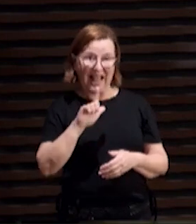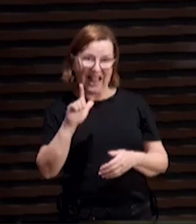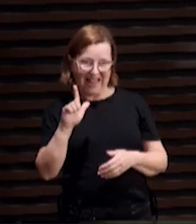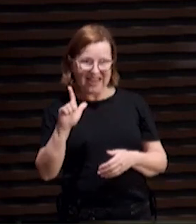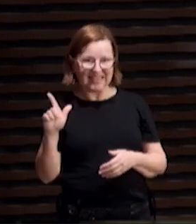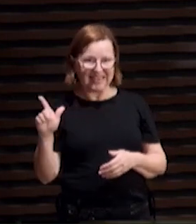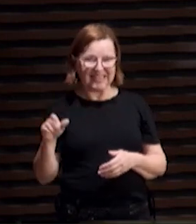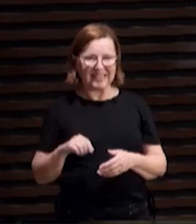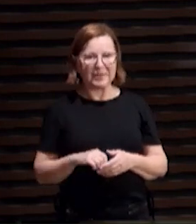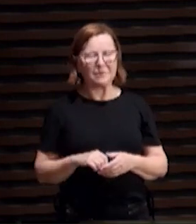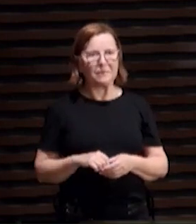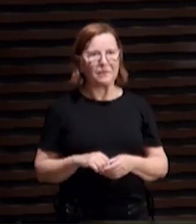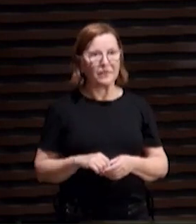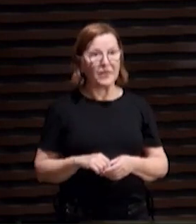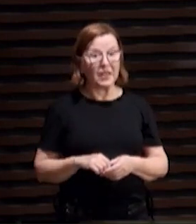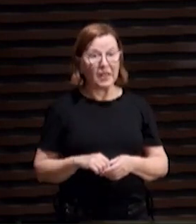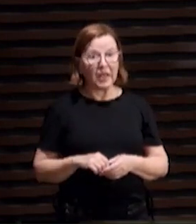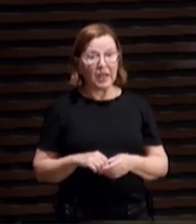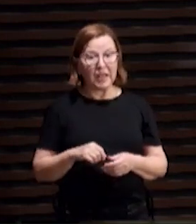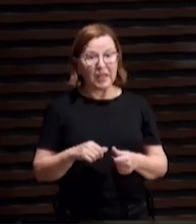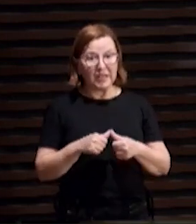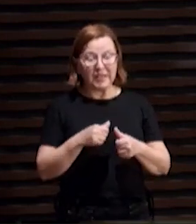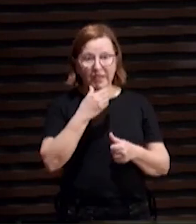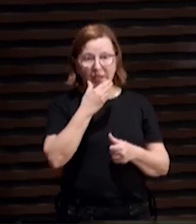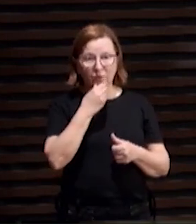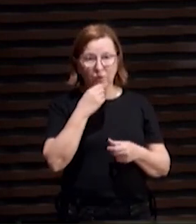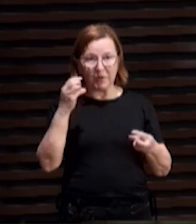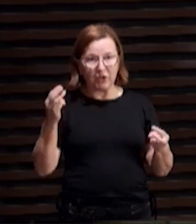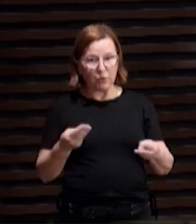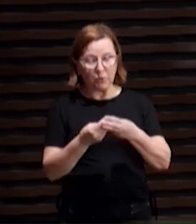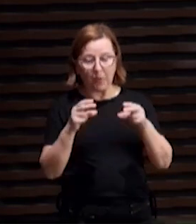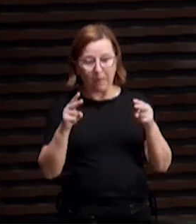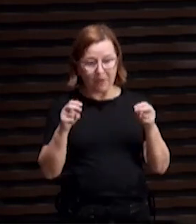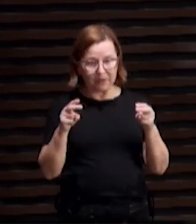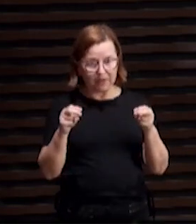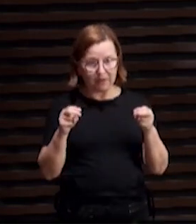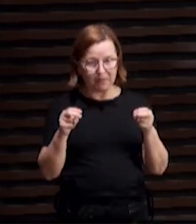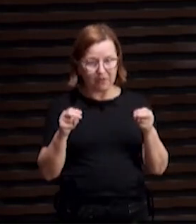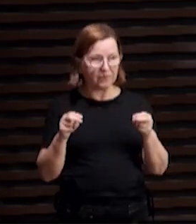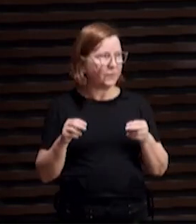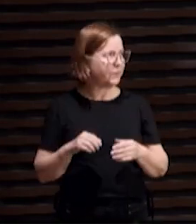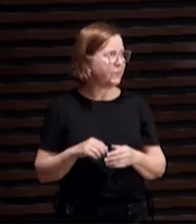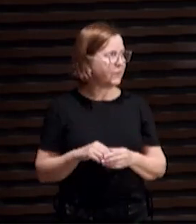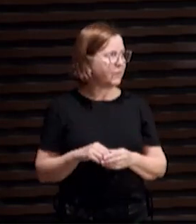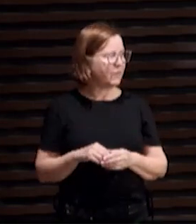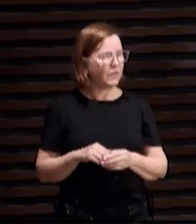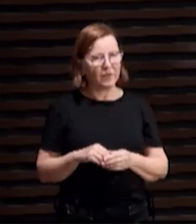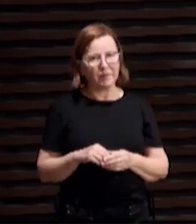os números. E eles perceberam que o tetragrama sagrado,